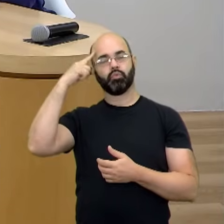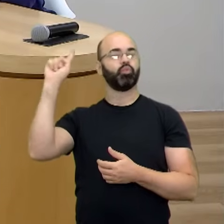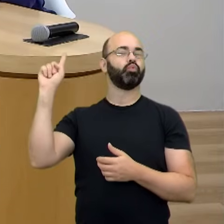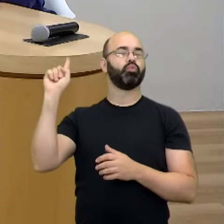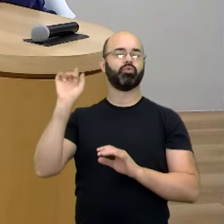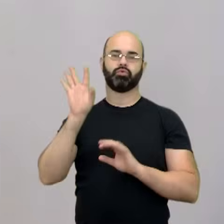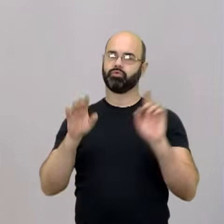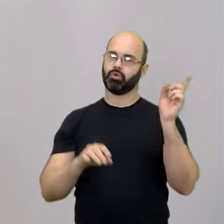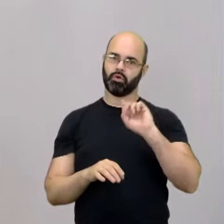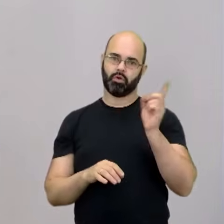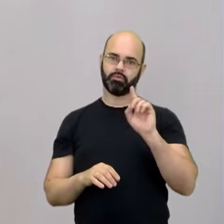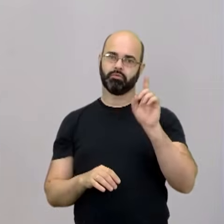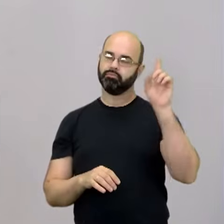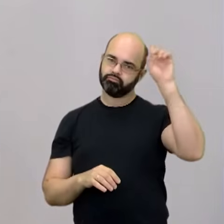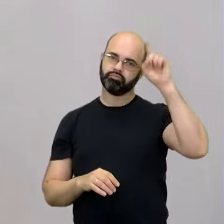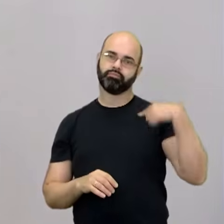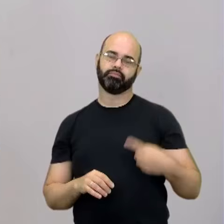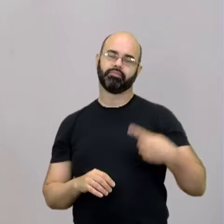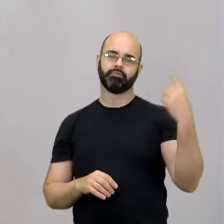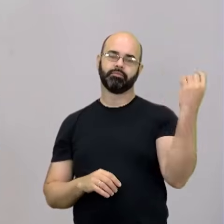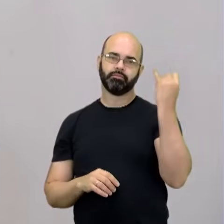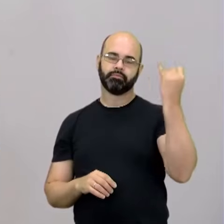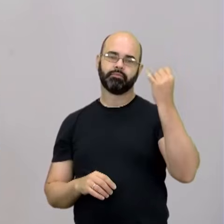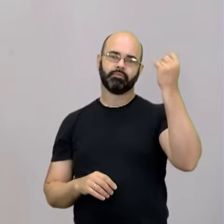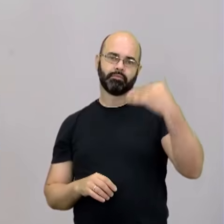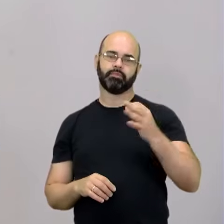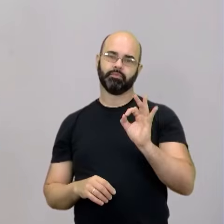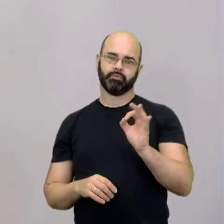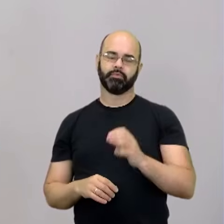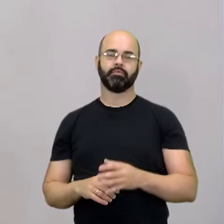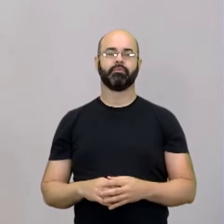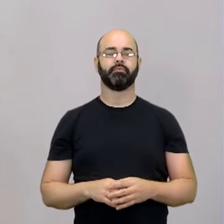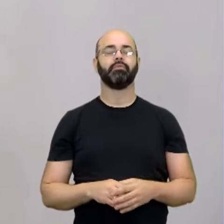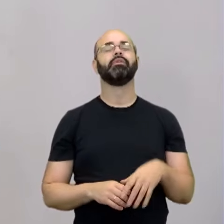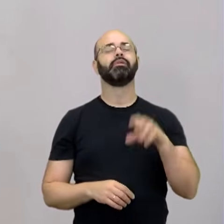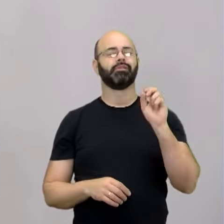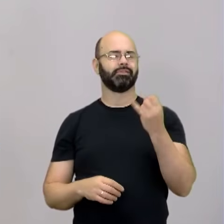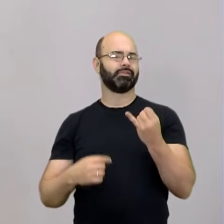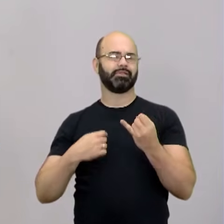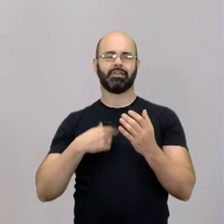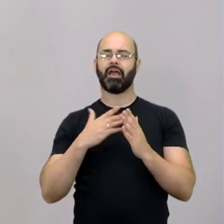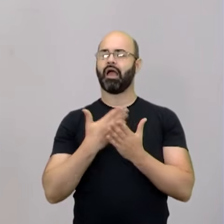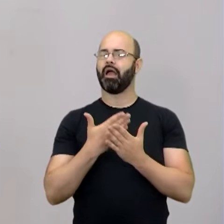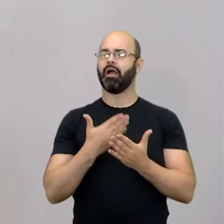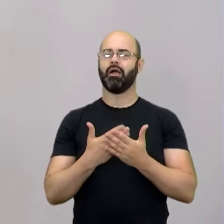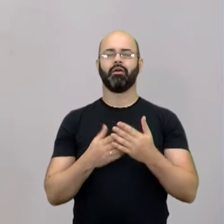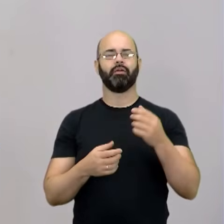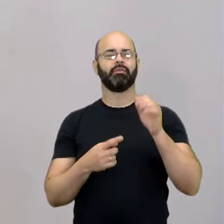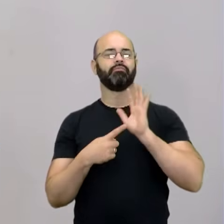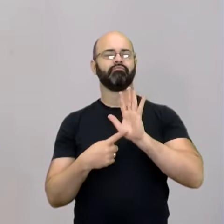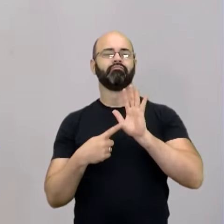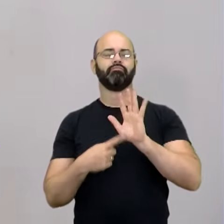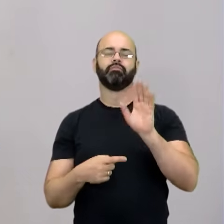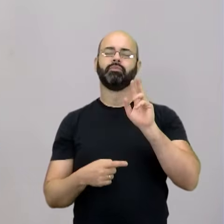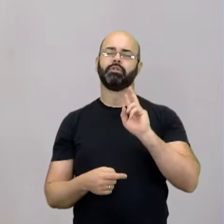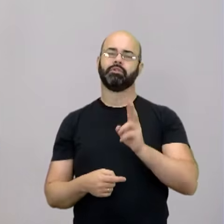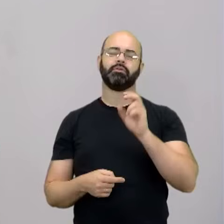Por exemplo, nas aulas, quando eu estou ali colocando algum desenho, alguma imagem, eu sempre busco colocar uma imagem de pessoas,